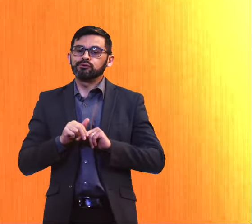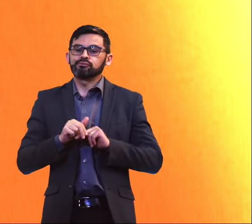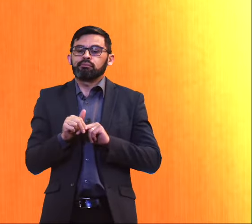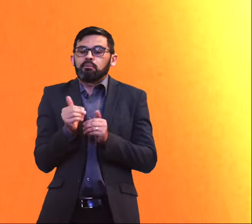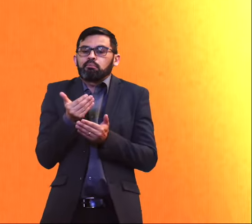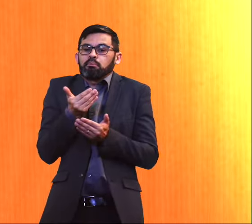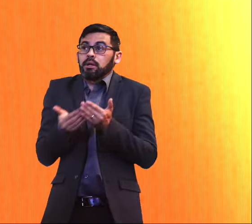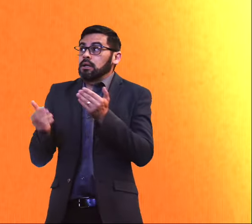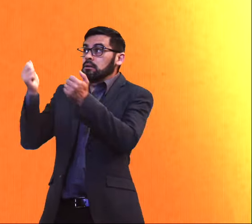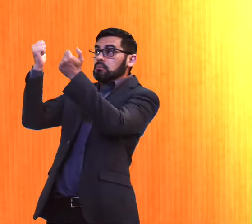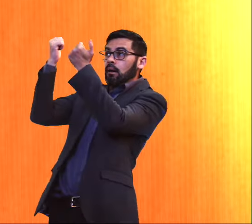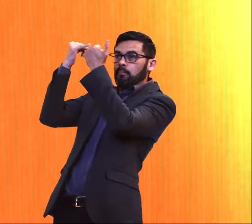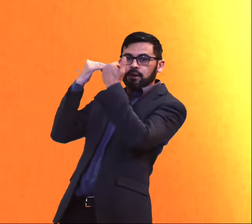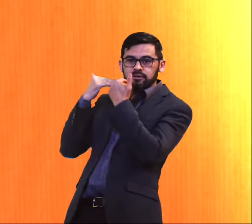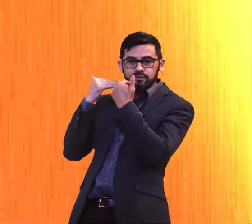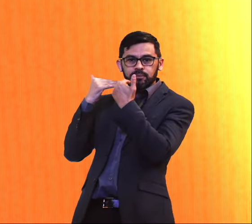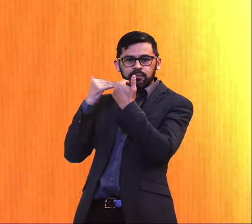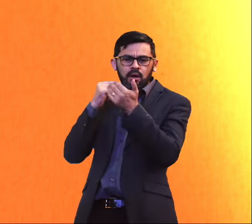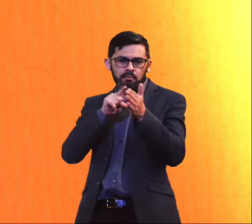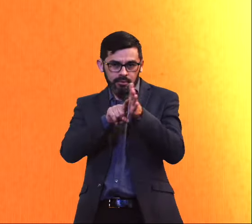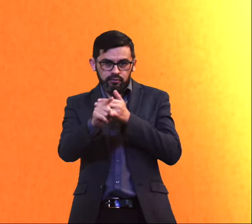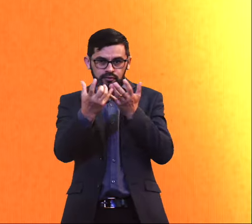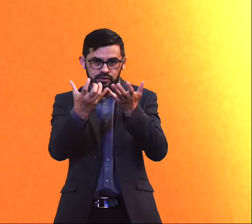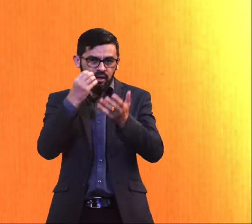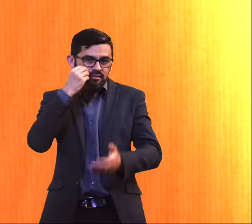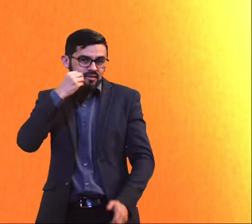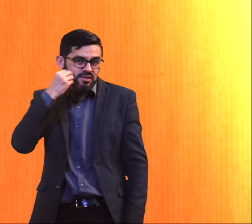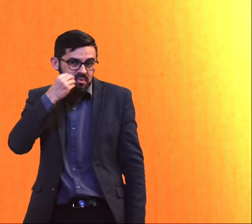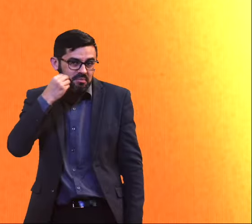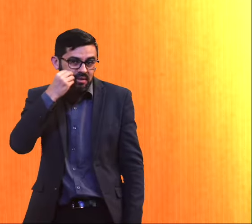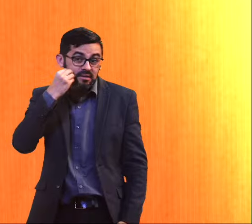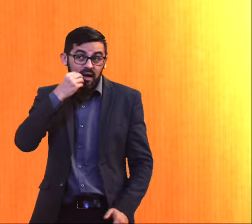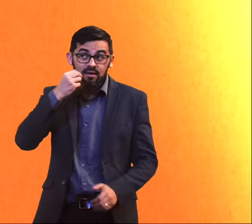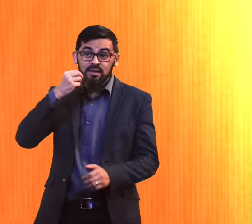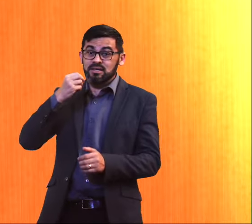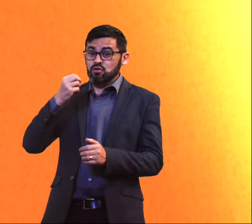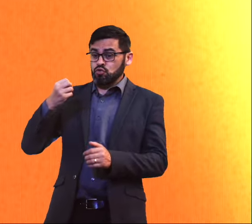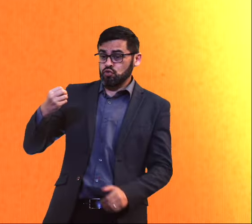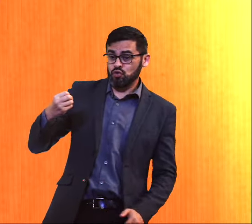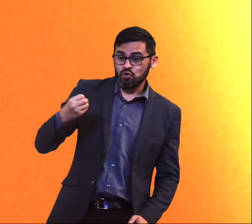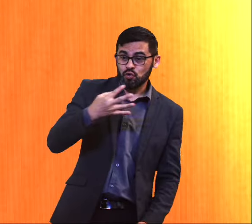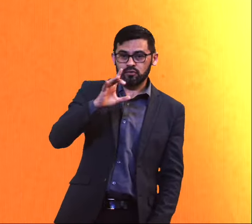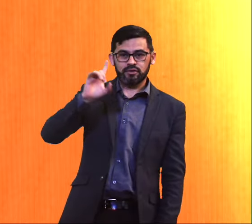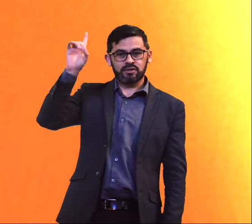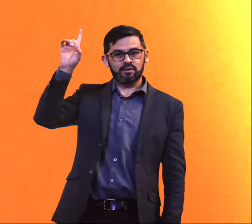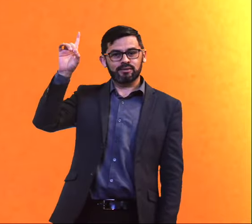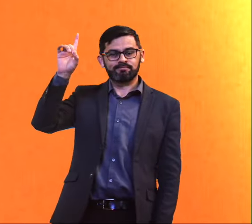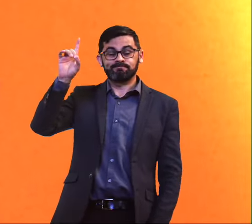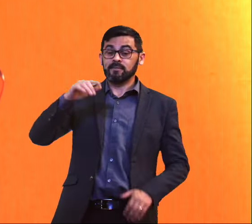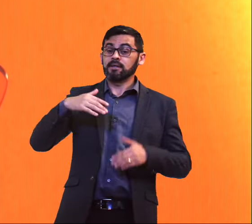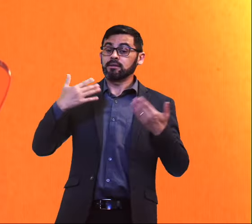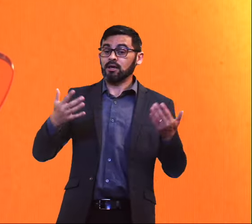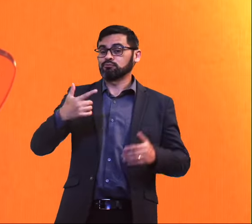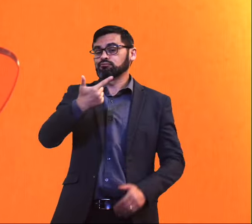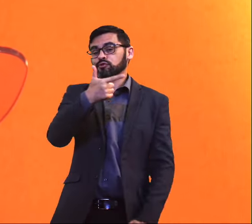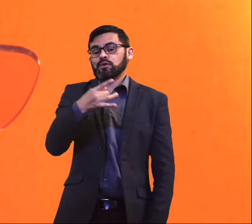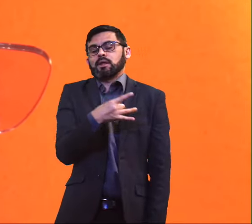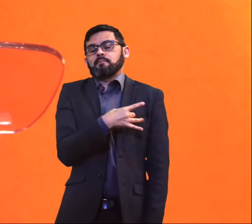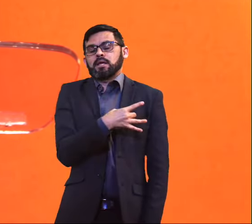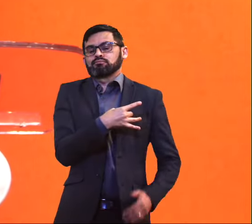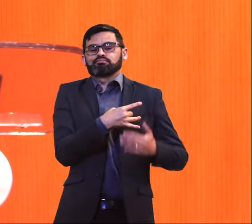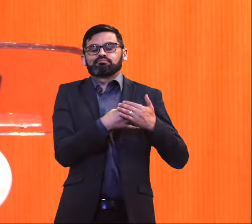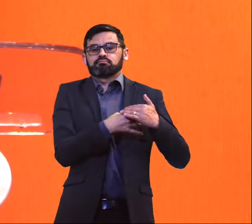do Senhor. Quantos querem viver o novo de Deus? Não tenha medo. Eu acho bonito quando o povo está saindo